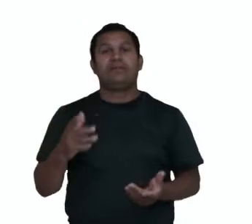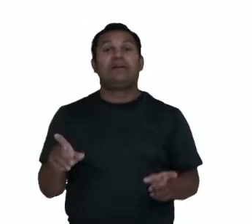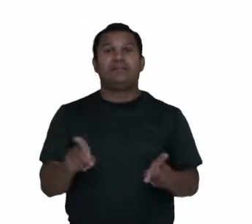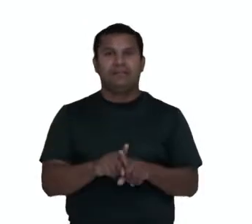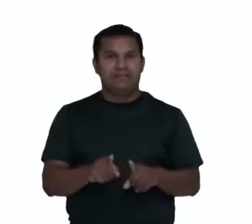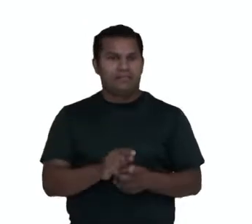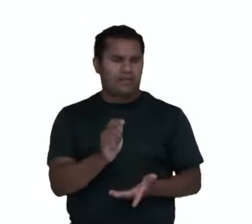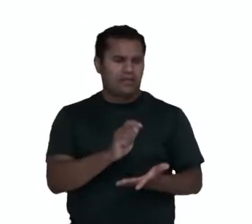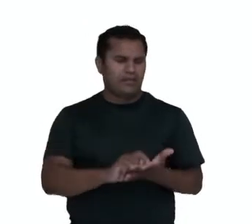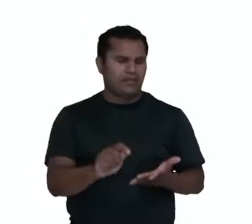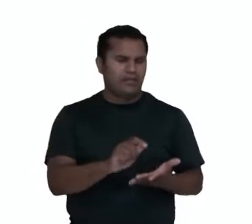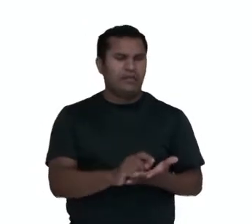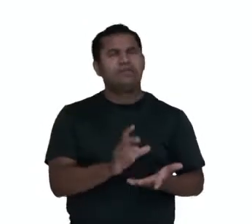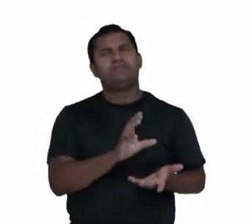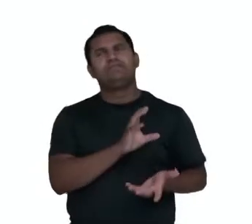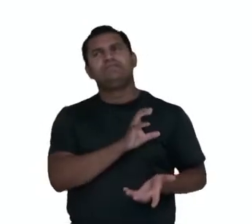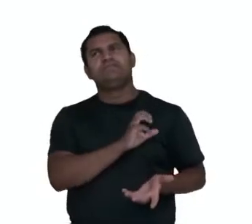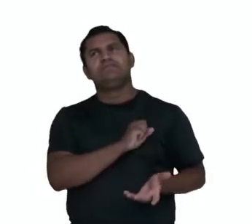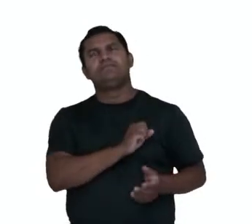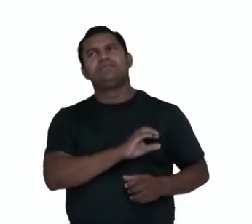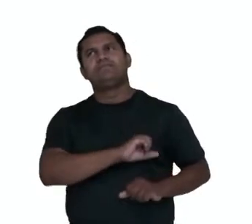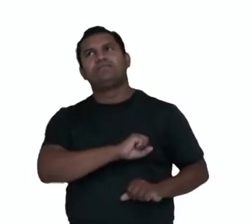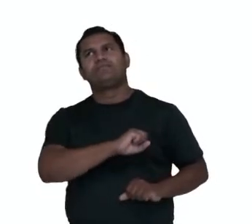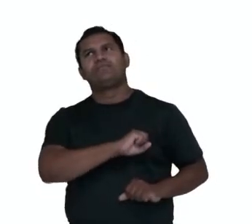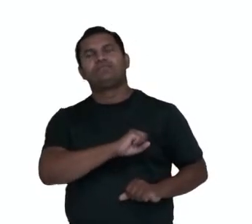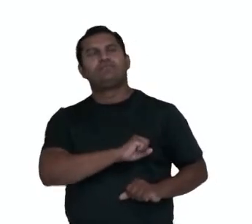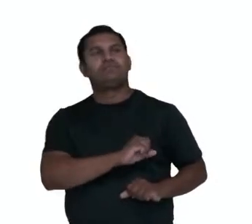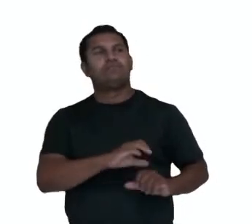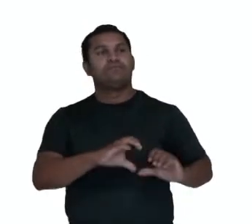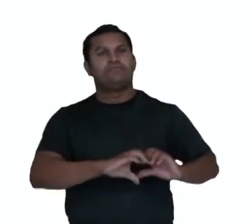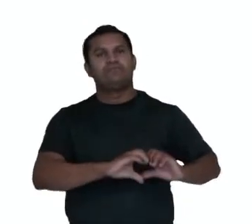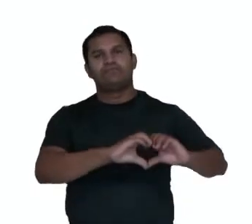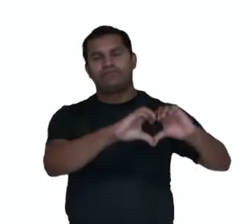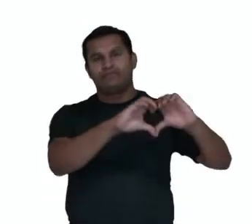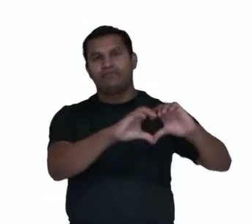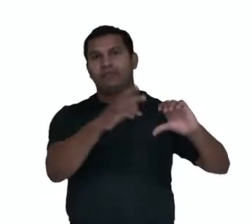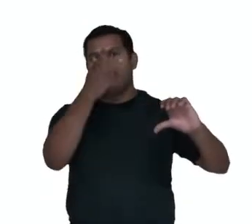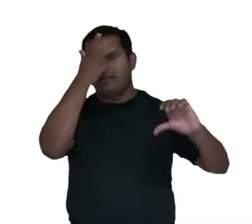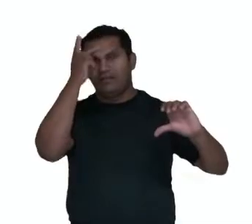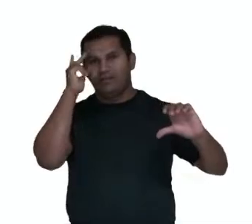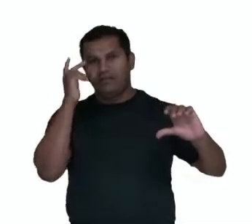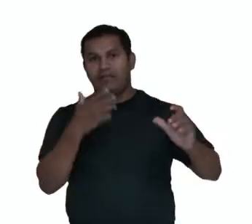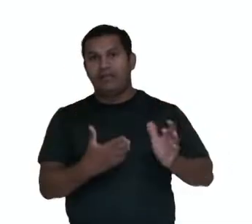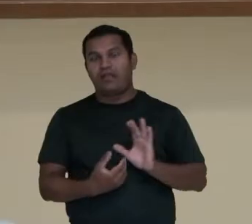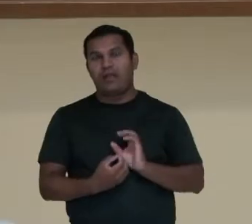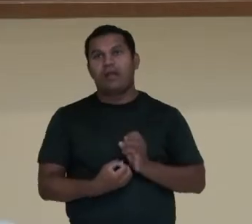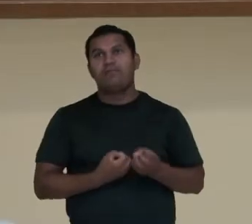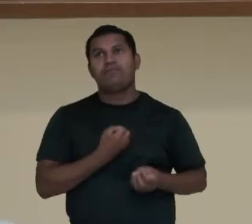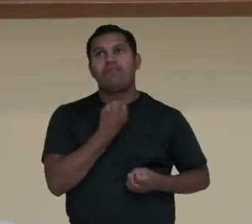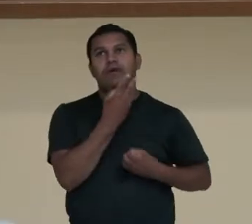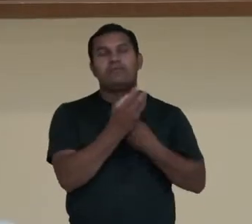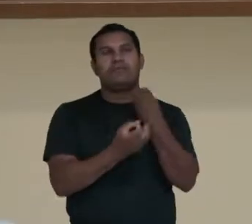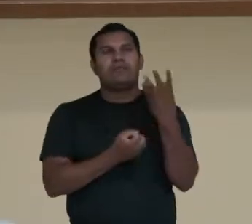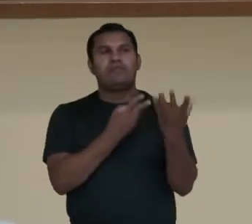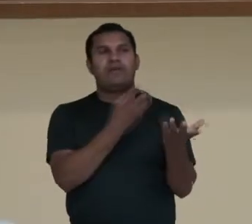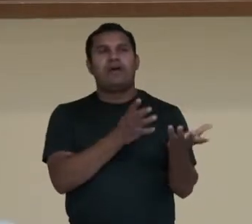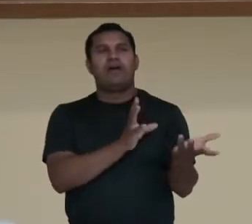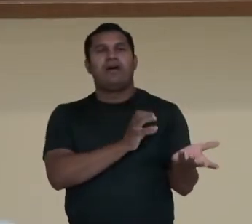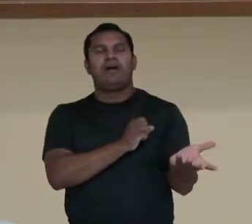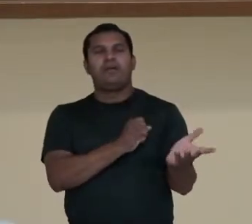para geração. Você já escreveu algum poema para expressar esse tipo de amor? Ou mesmo uma cartinha,